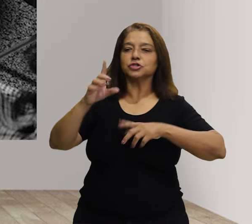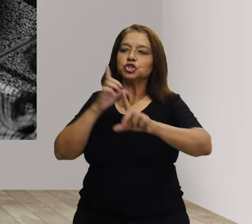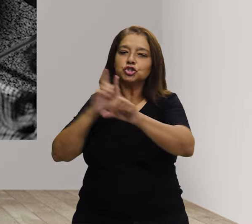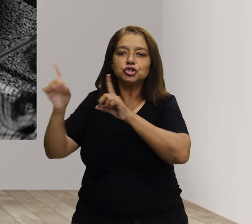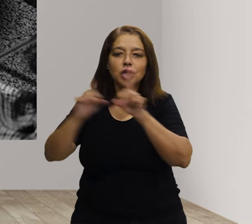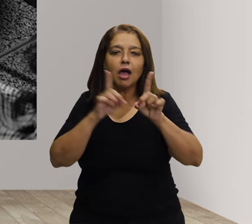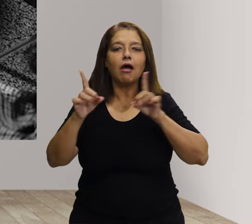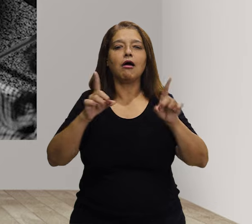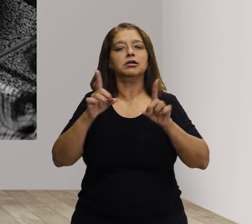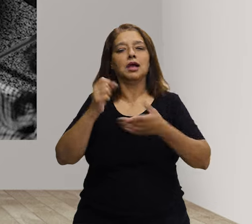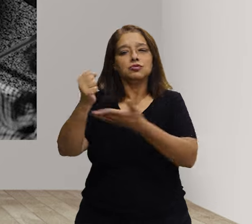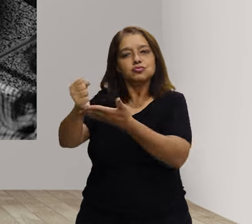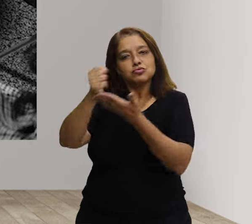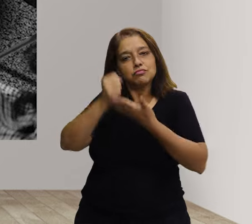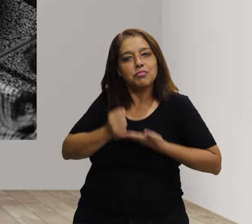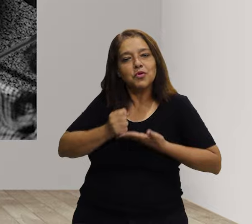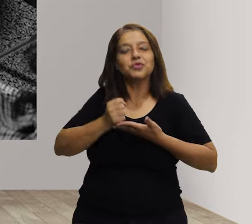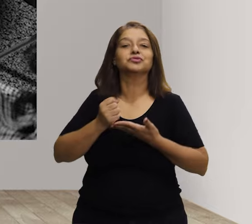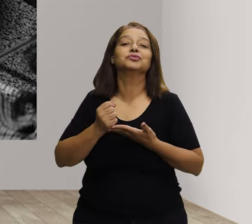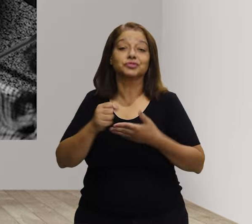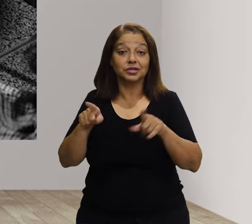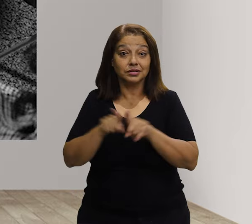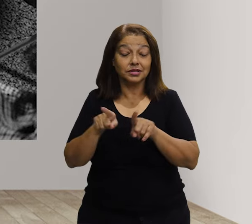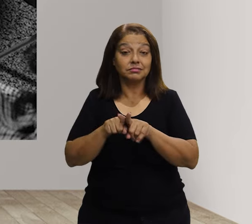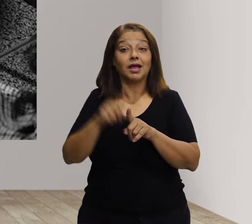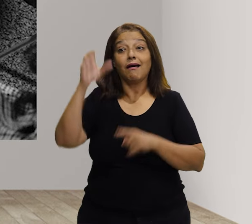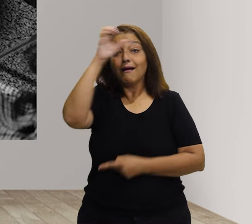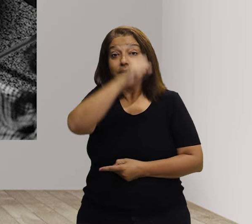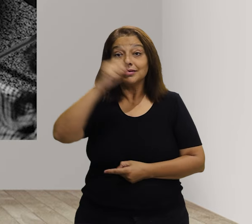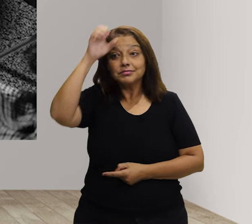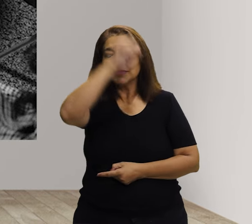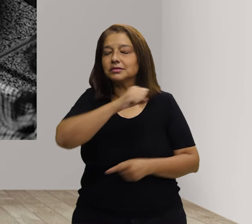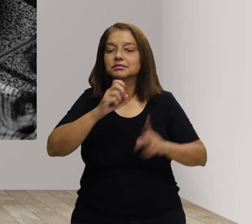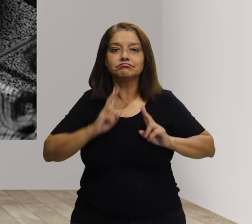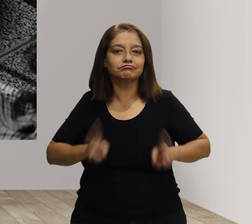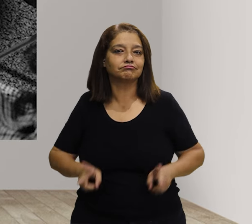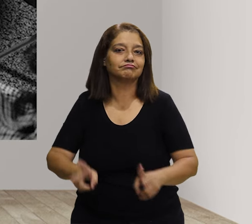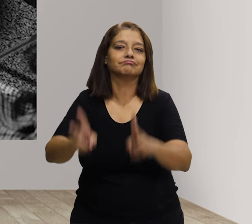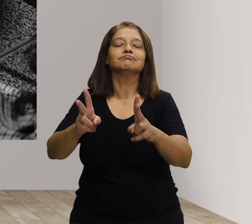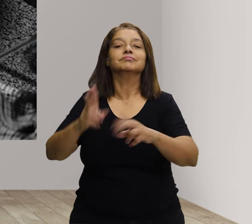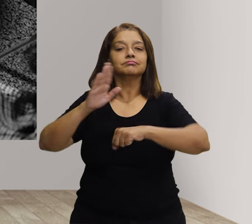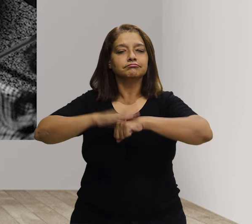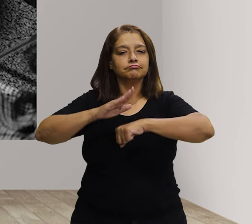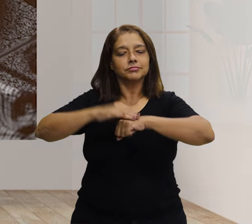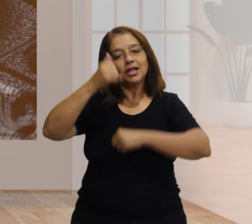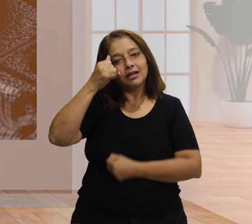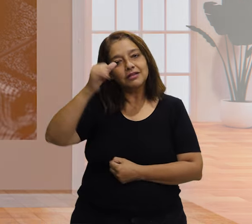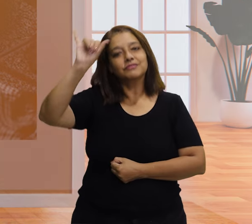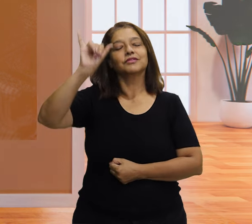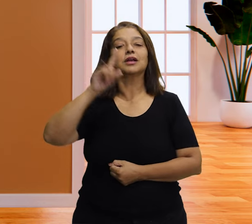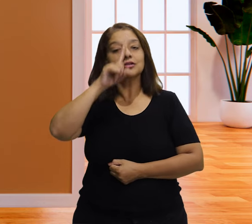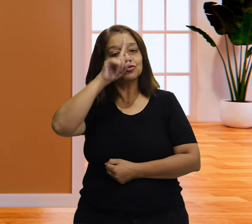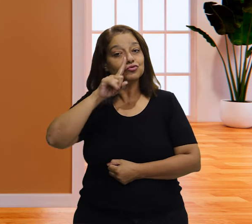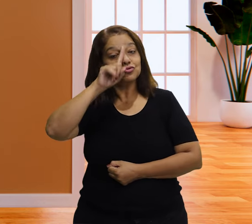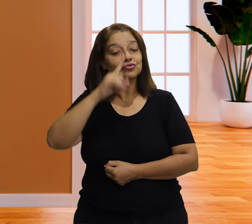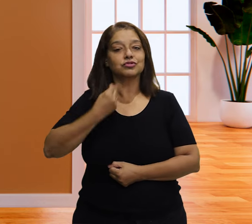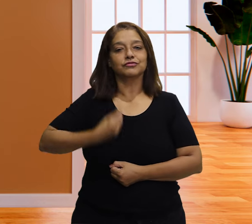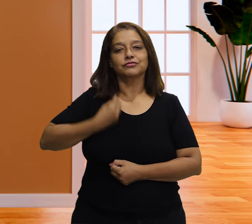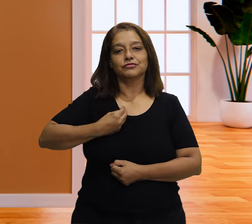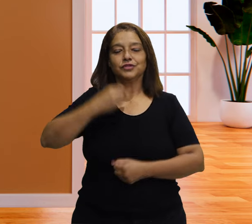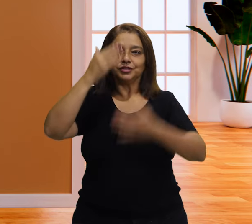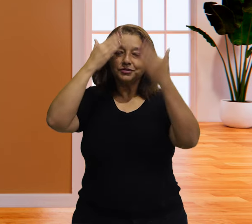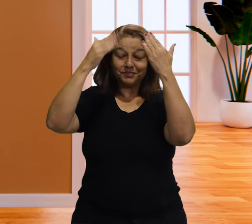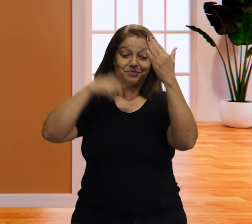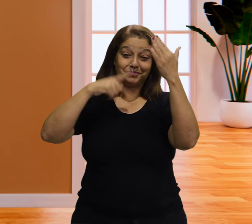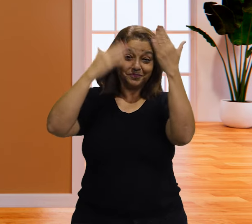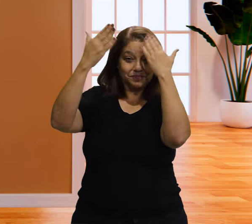suporte coletivo, aprendizagem com os erros, ações preventivas para riscos psicossociais. É importante